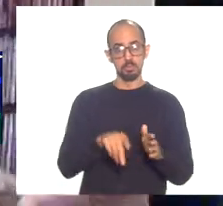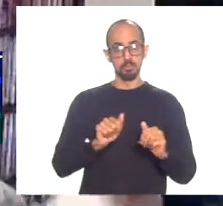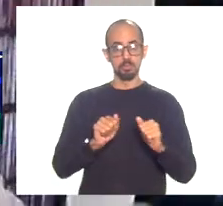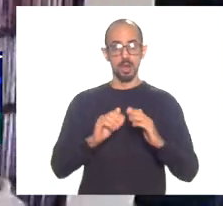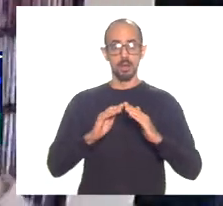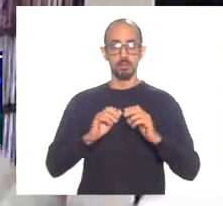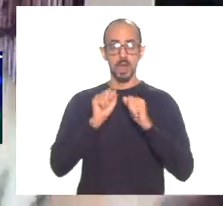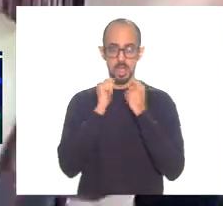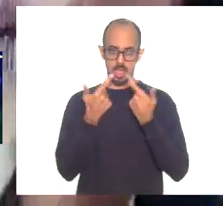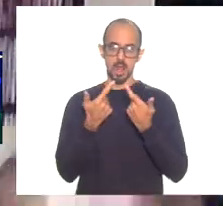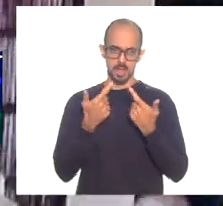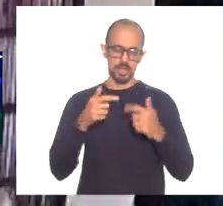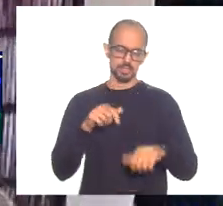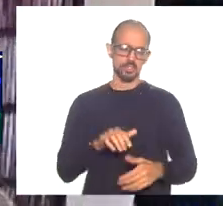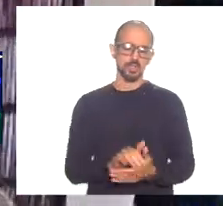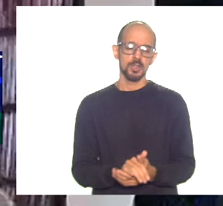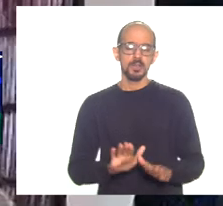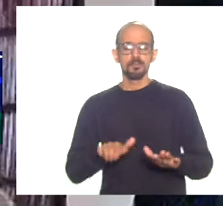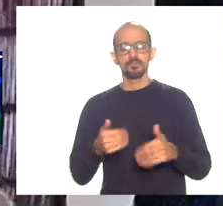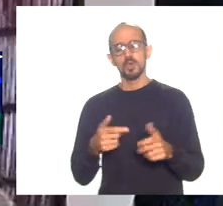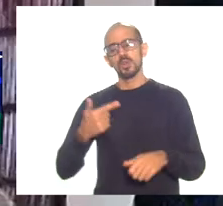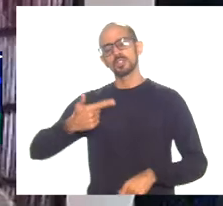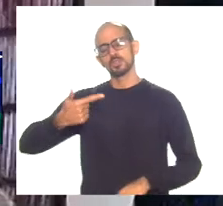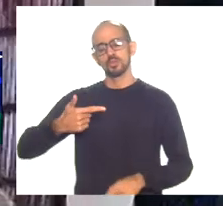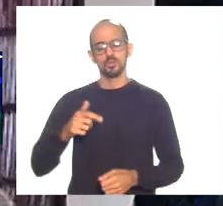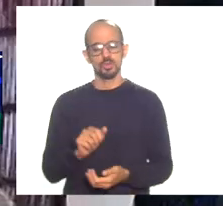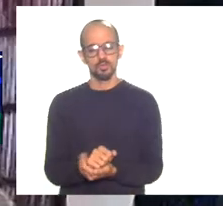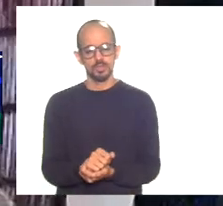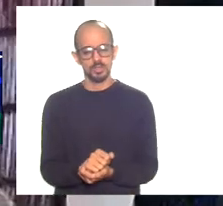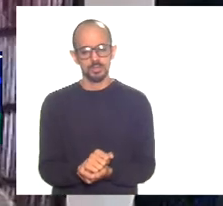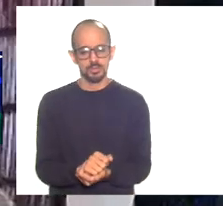cinco anos da vez que vem a